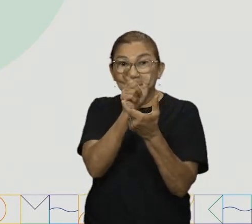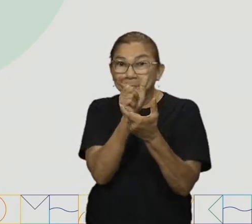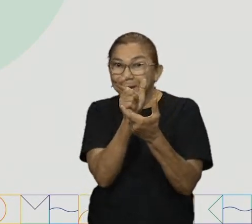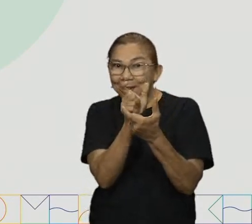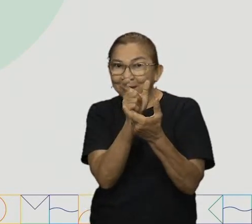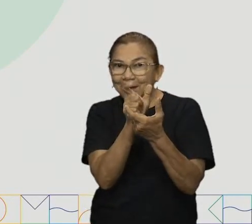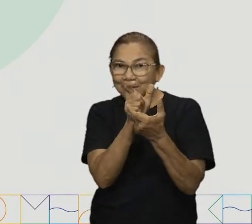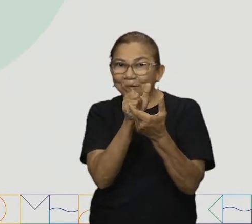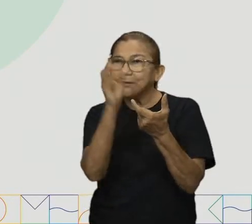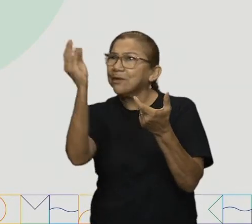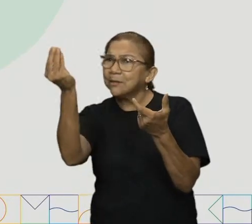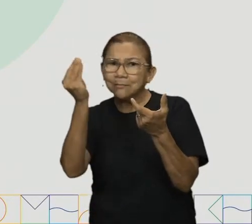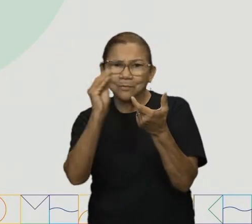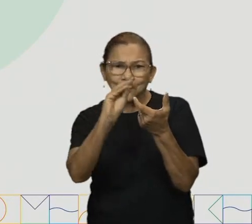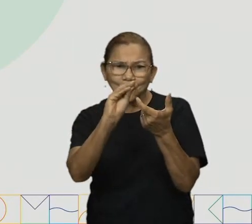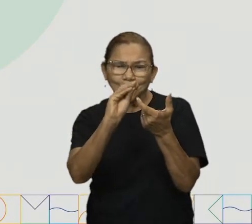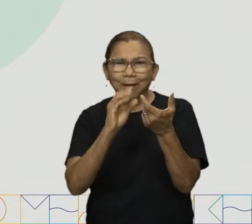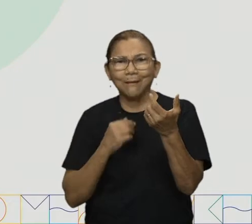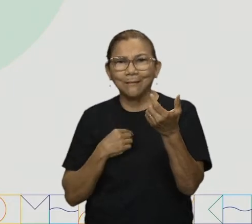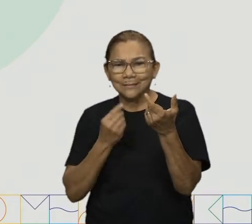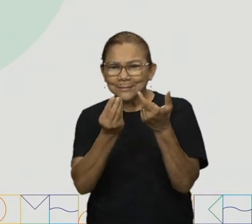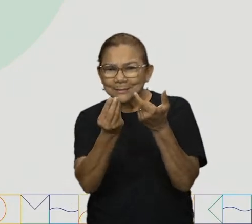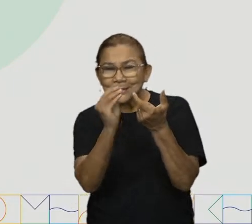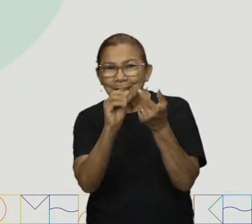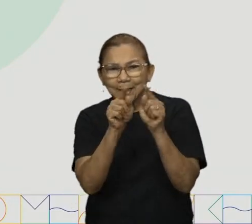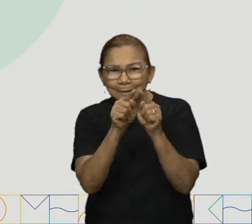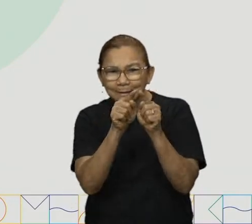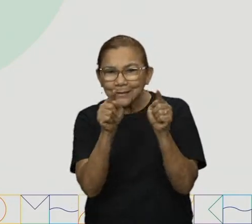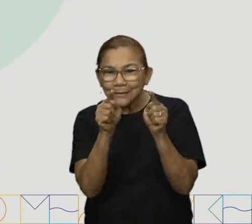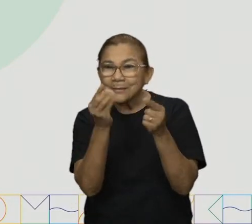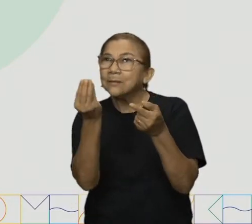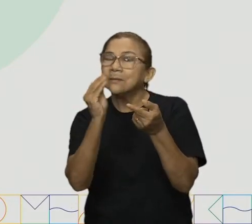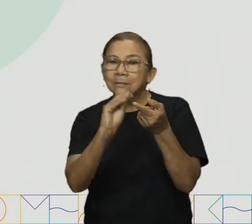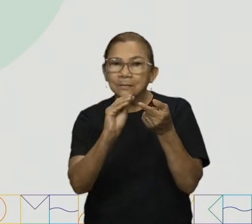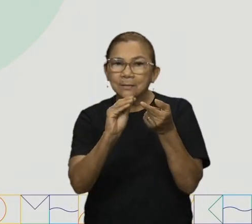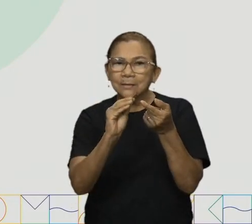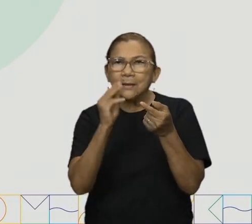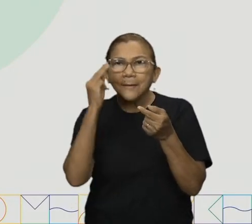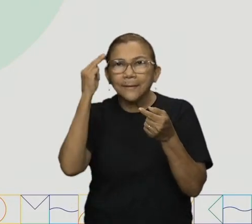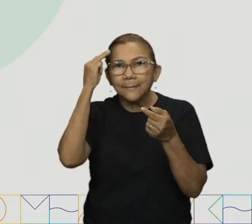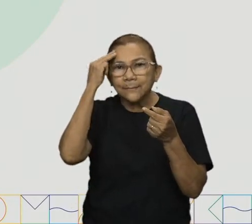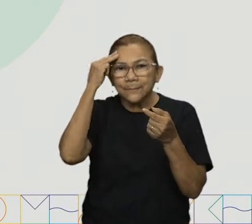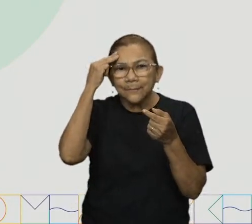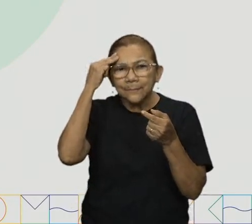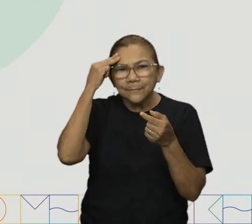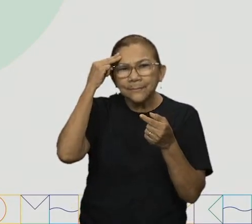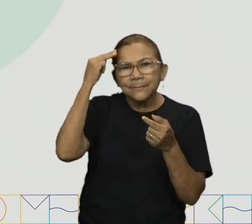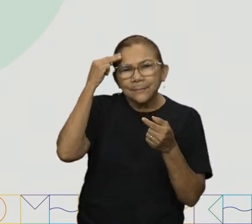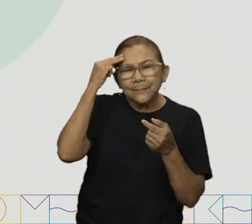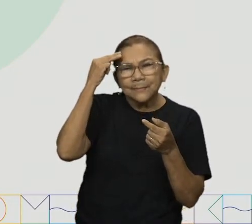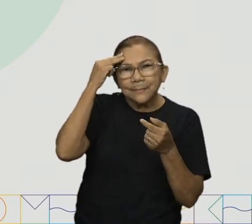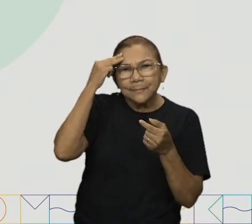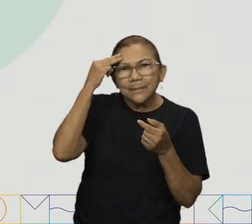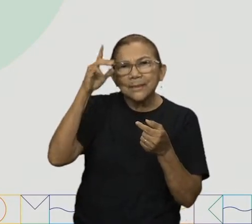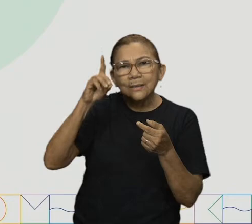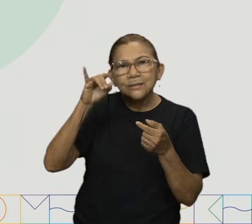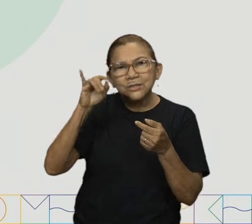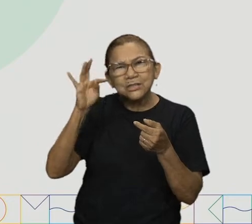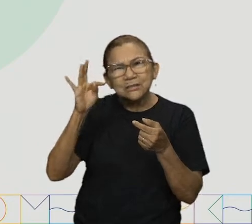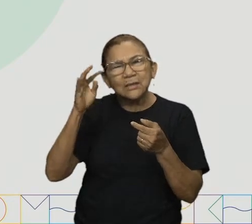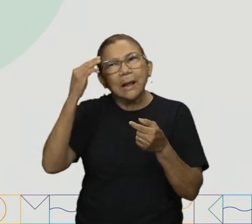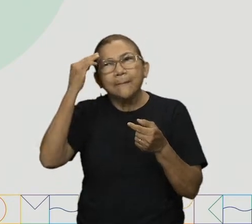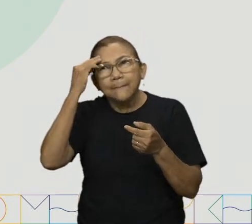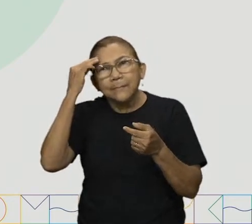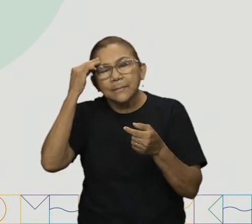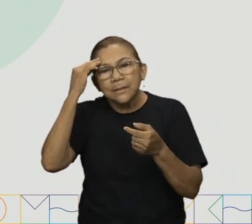ver qual seria a palavra, descubram aí vocês. E a palavra medite, a próxima aí é quebra,